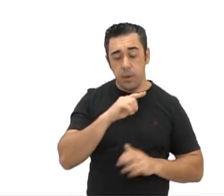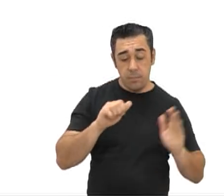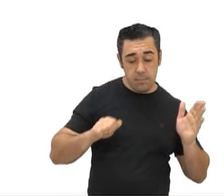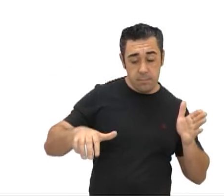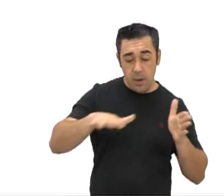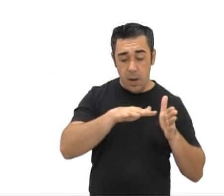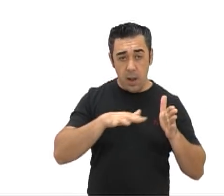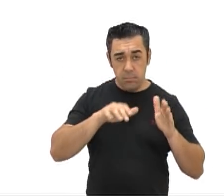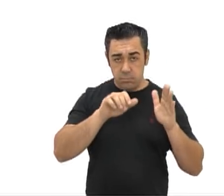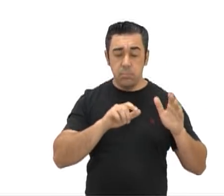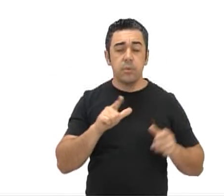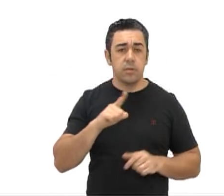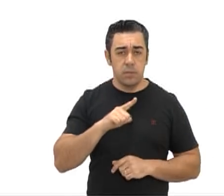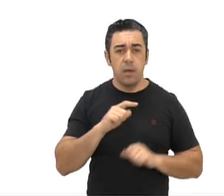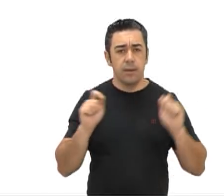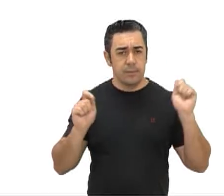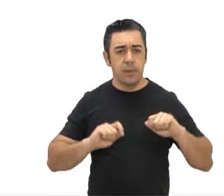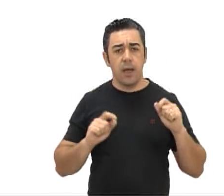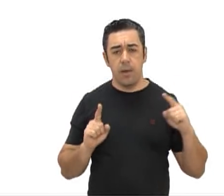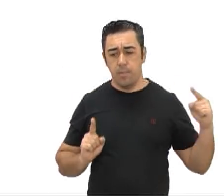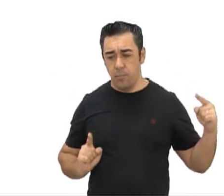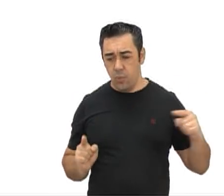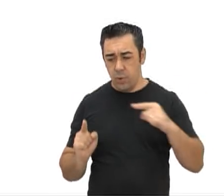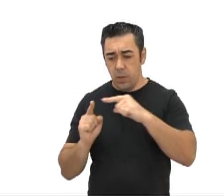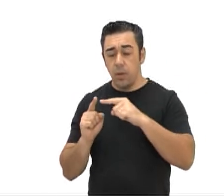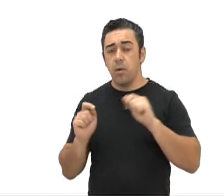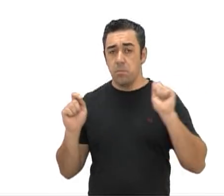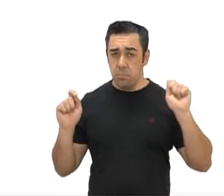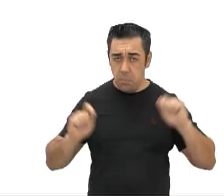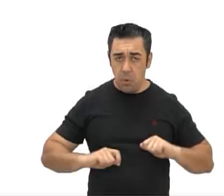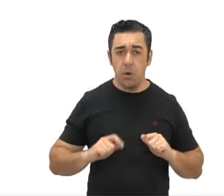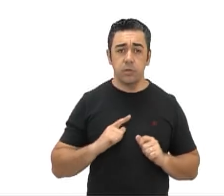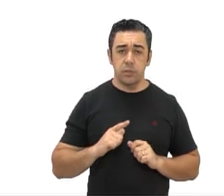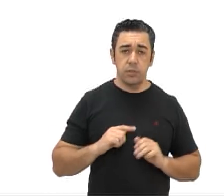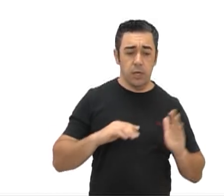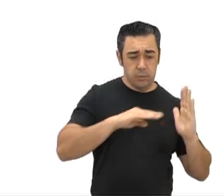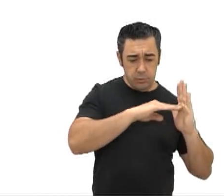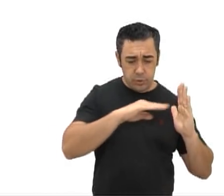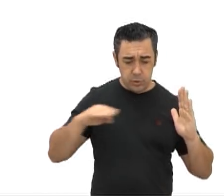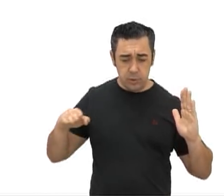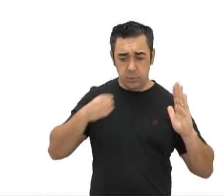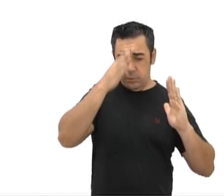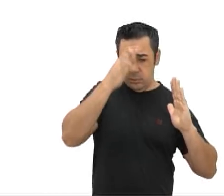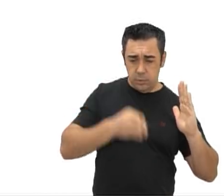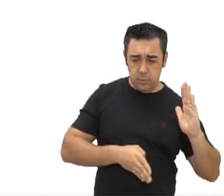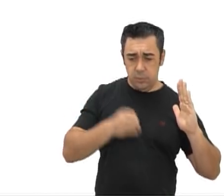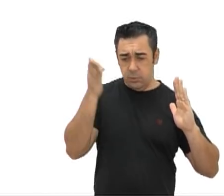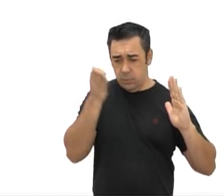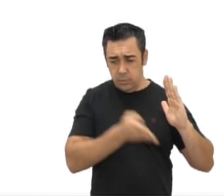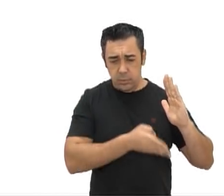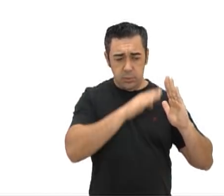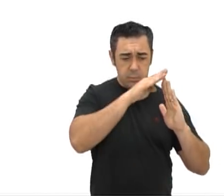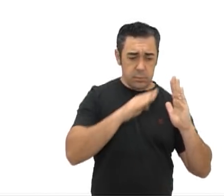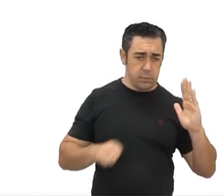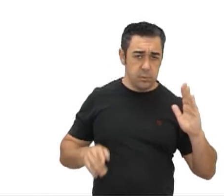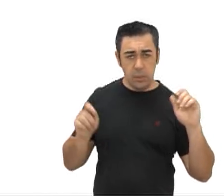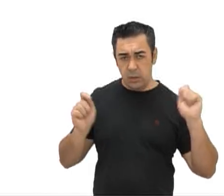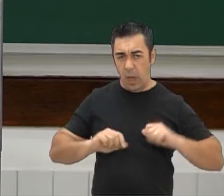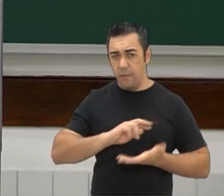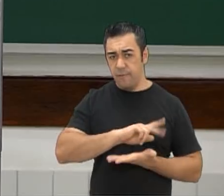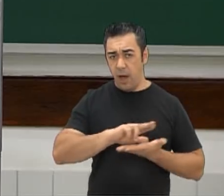pode ter mais de um eixo de simetria. Lembra que a gente mostrou no começo? Tem várias simetrias em uma só figura,